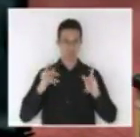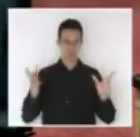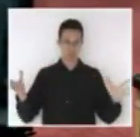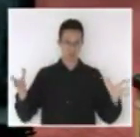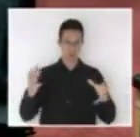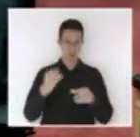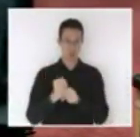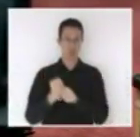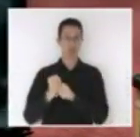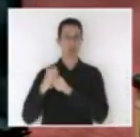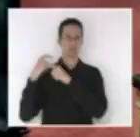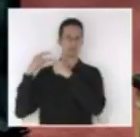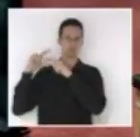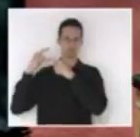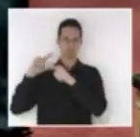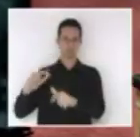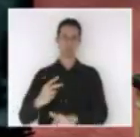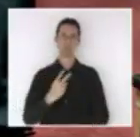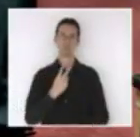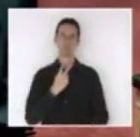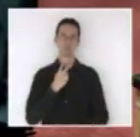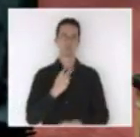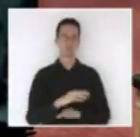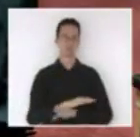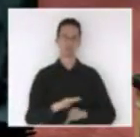não se admite.